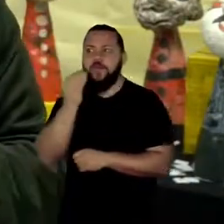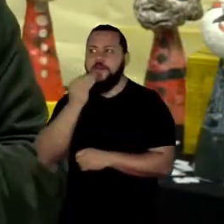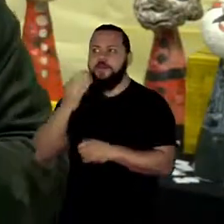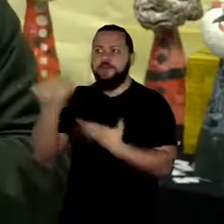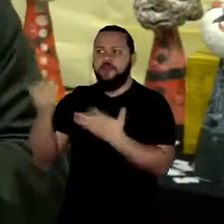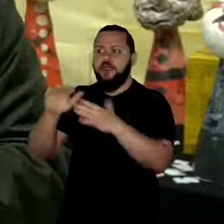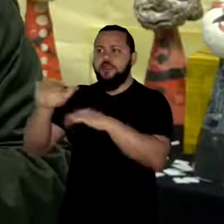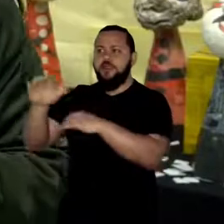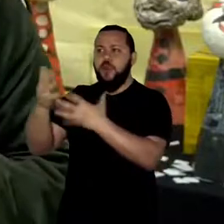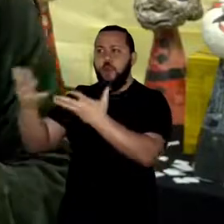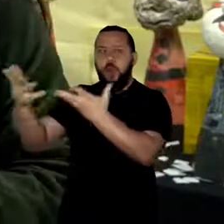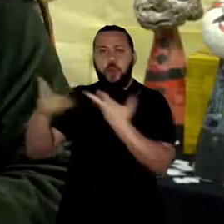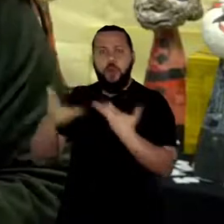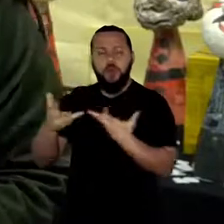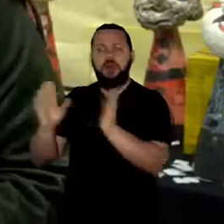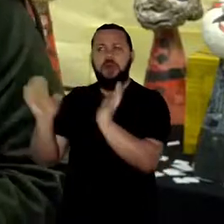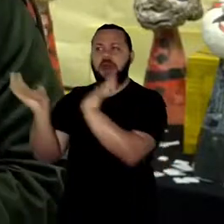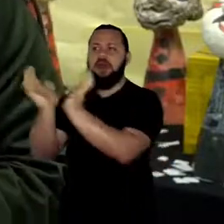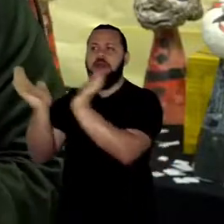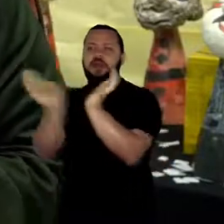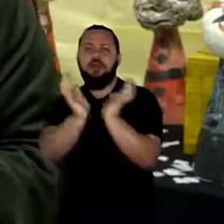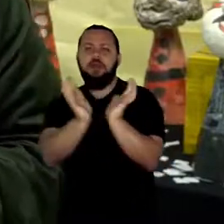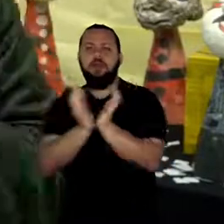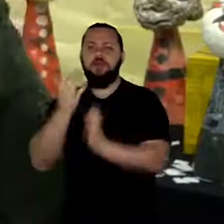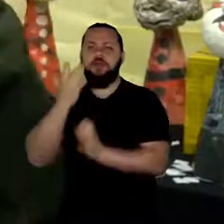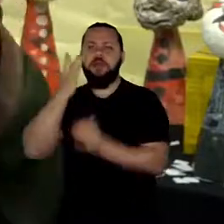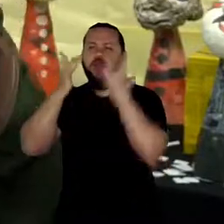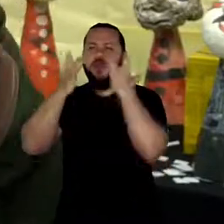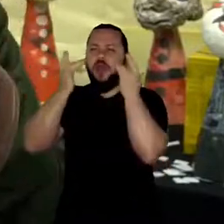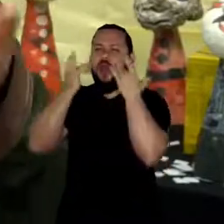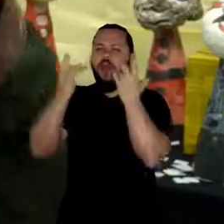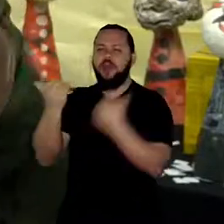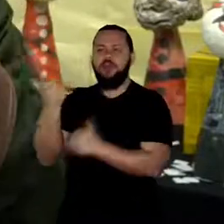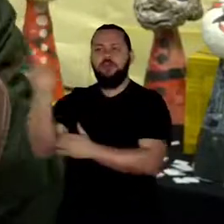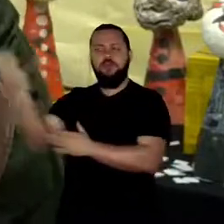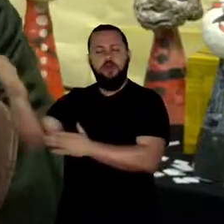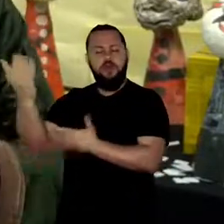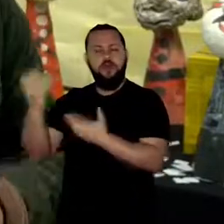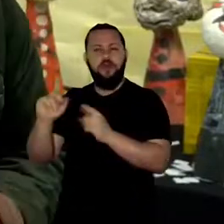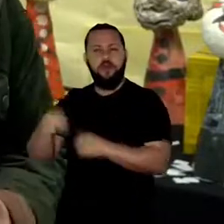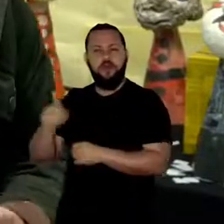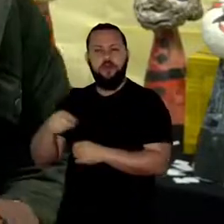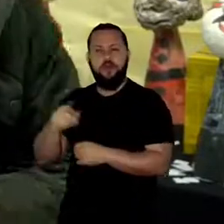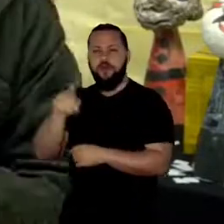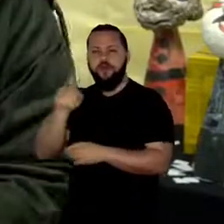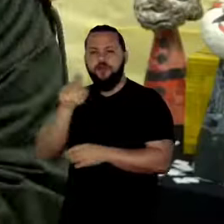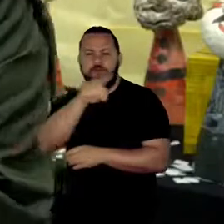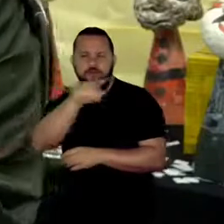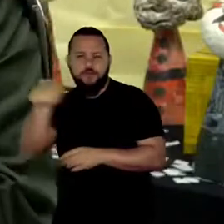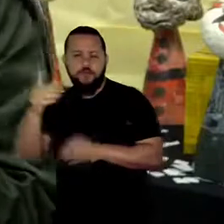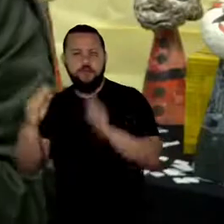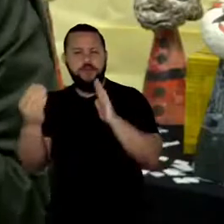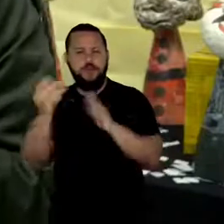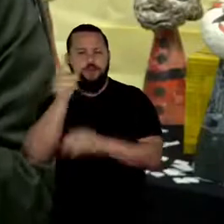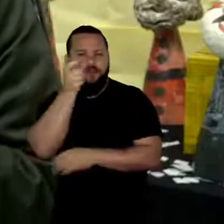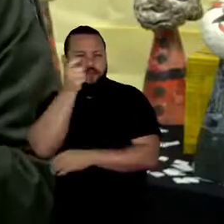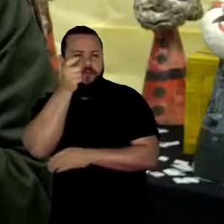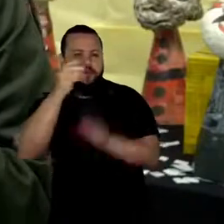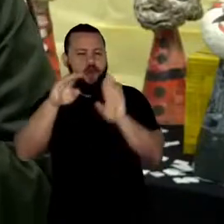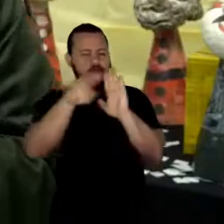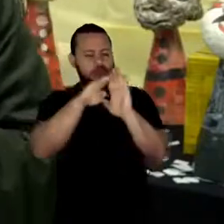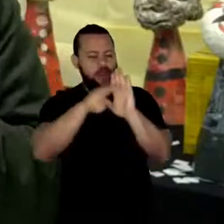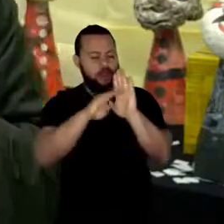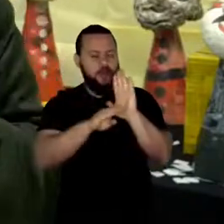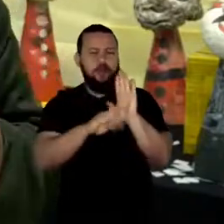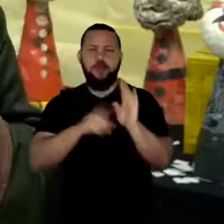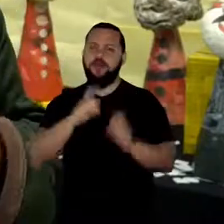programação assim, com diversidade de técnicas. Se vocês estão acompanhando a programação, a gente já teve aqui várias